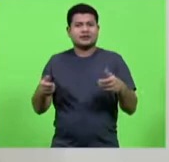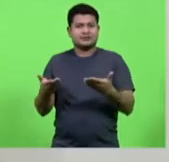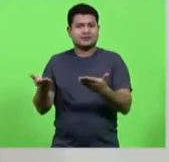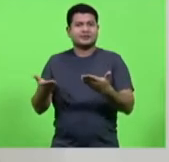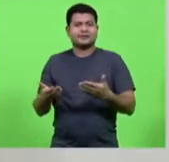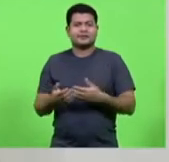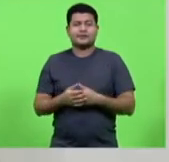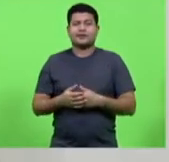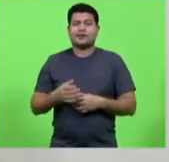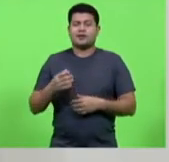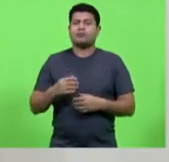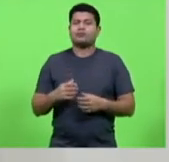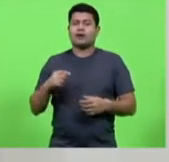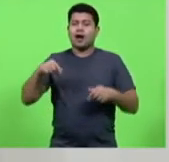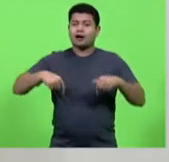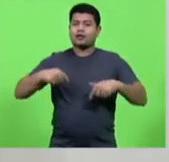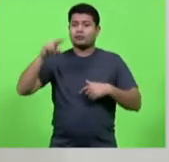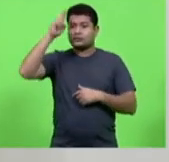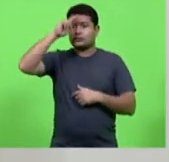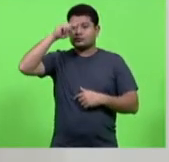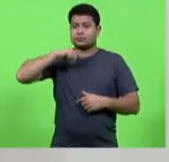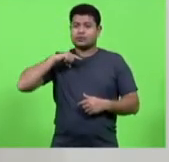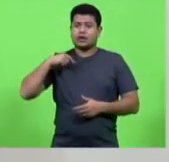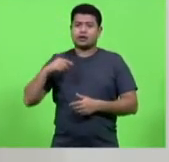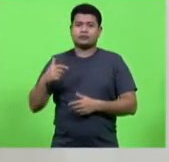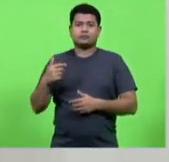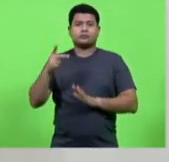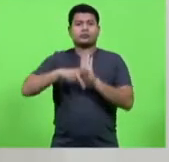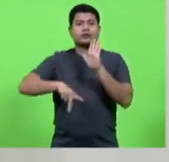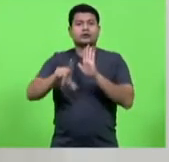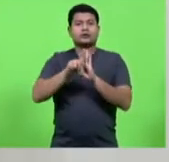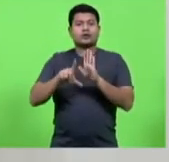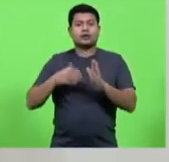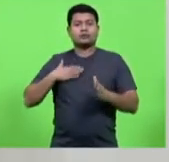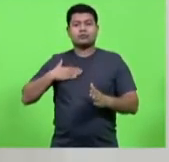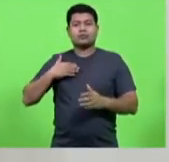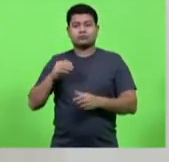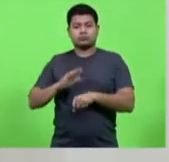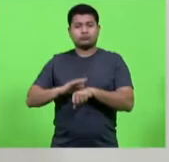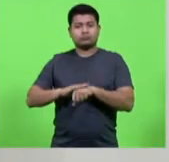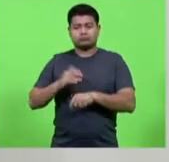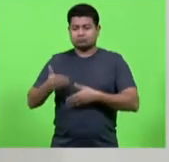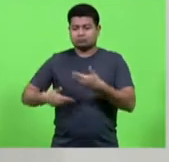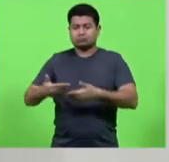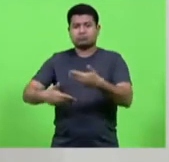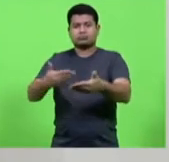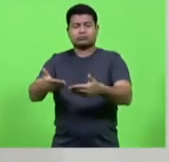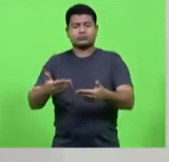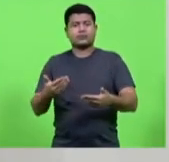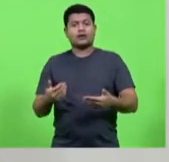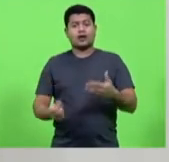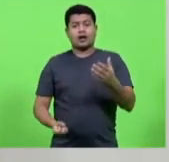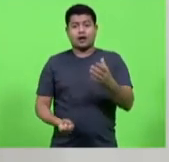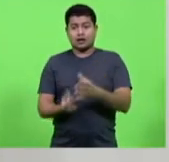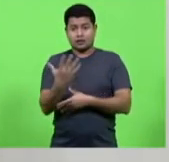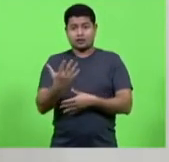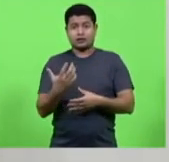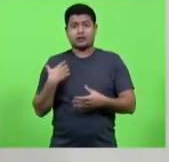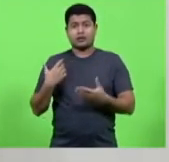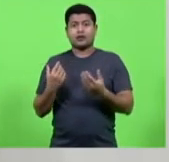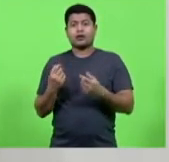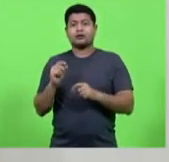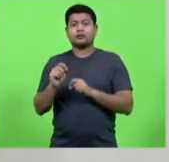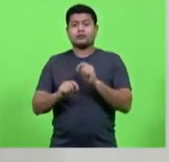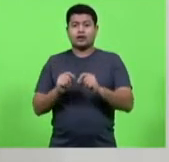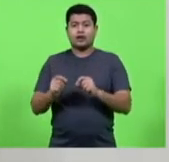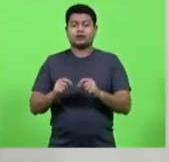está tramitando nesta casa um projeto de minha autoria que institui o cicloturismo